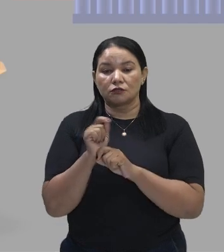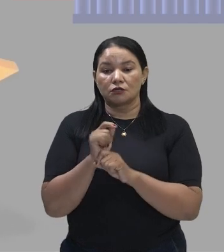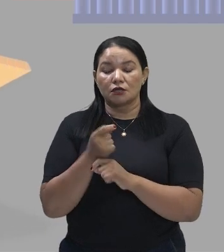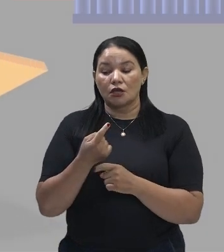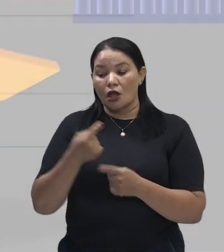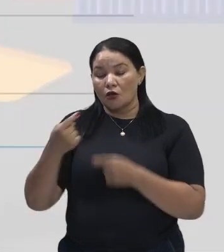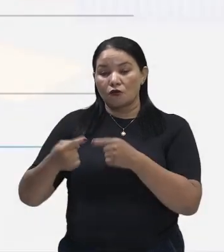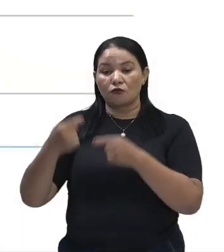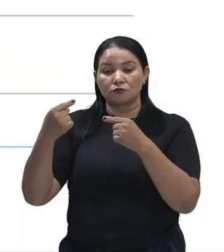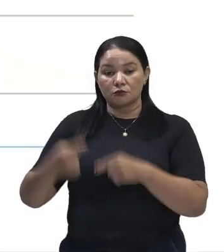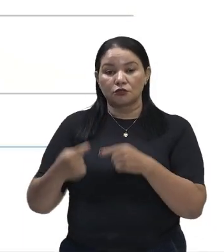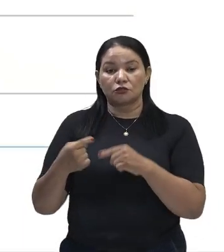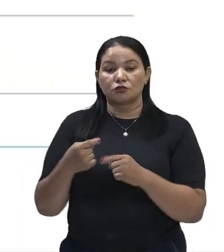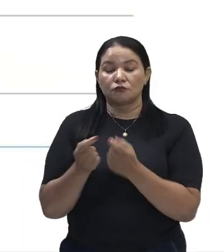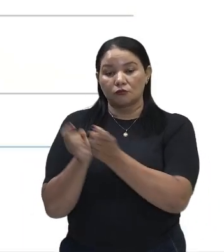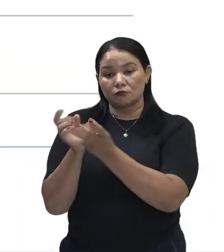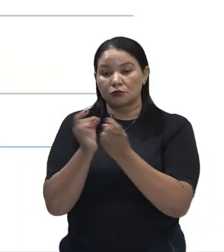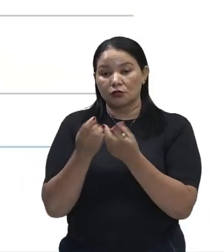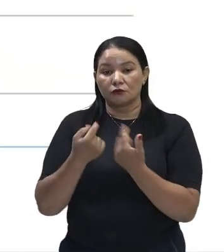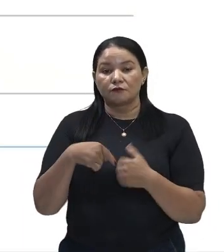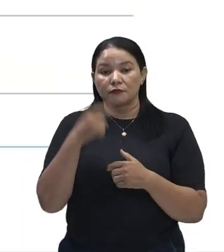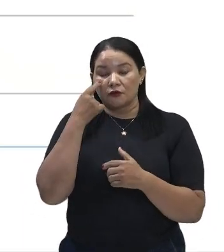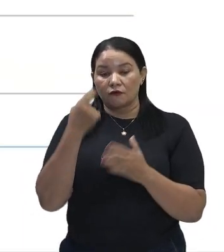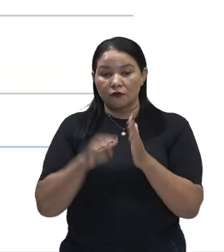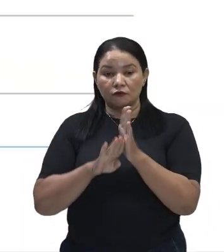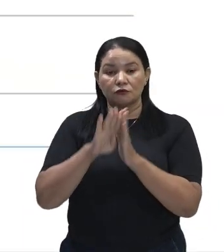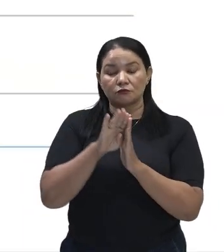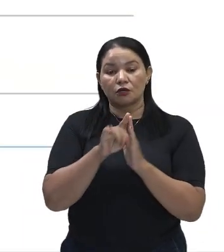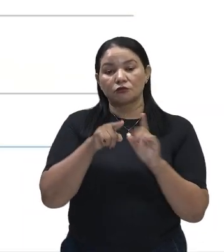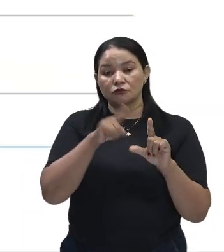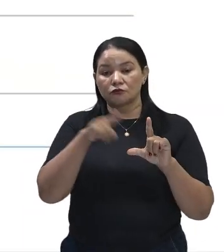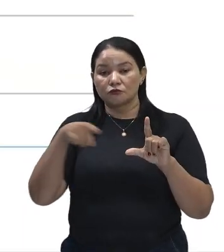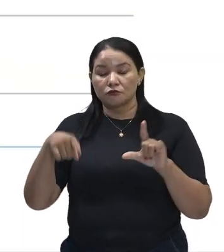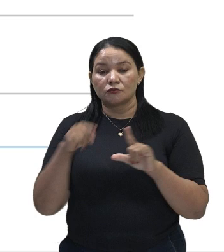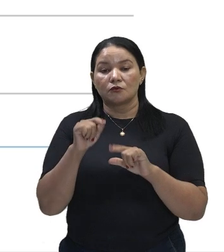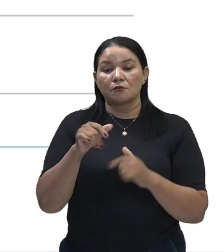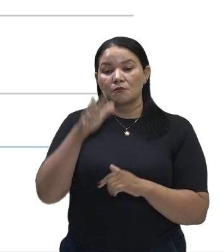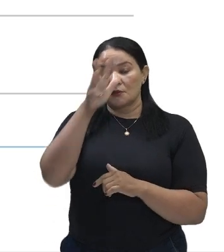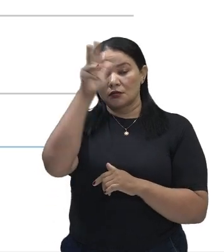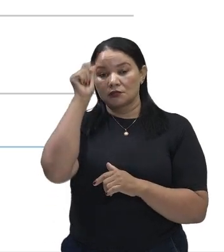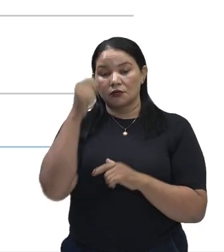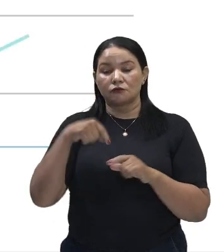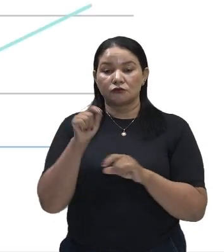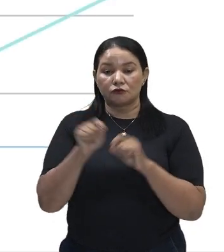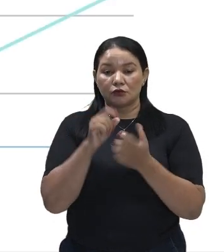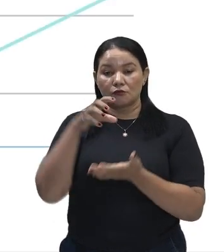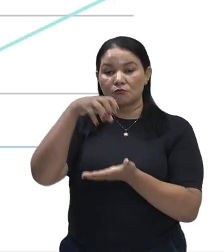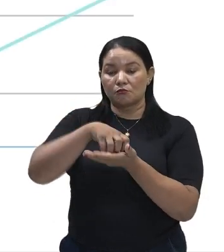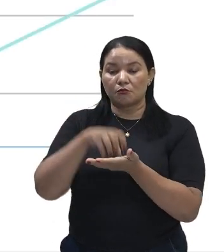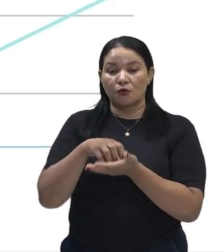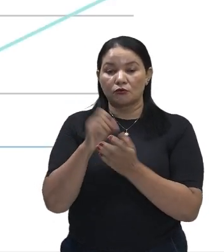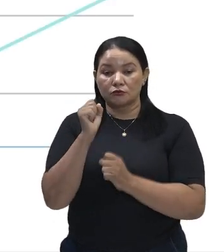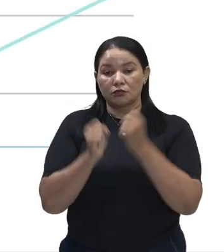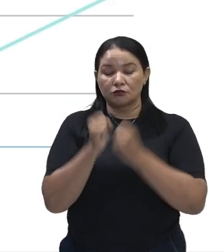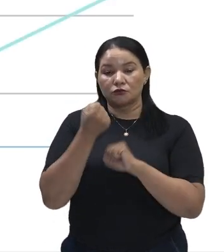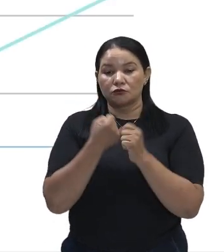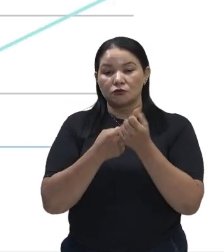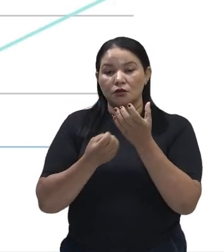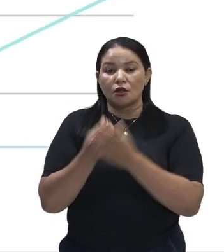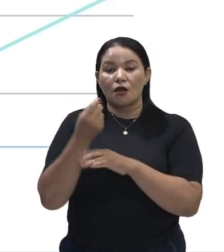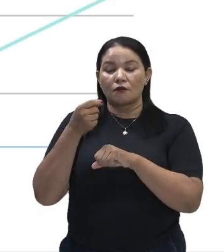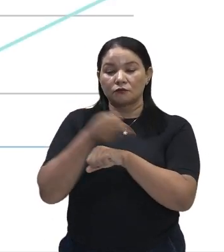mercado global. O impacto foi significativo. Manaus se transformou em um polo industrial, gerando milhares